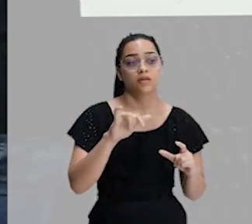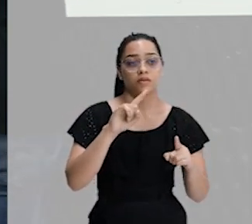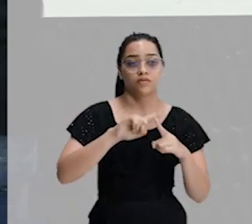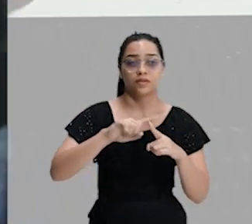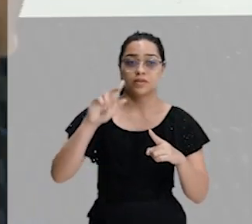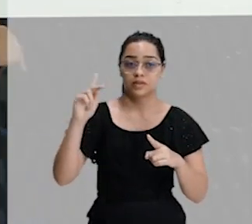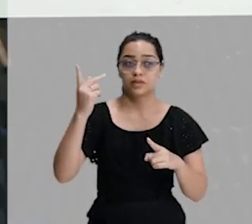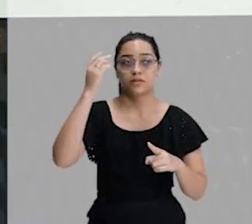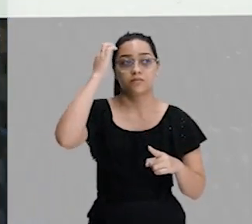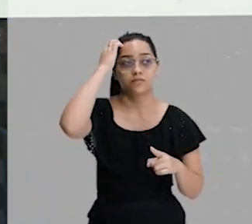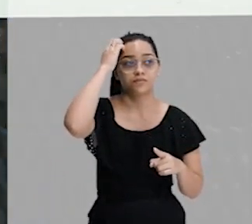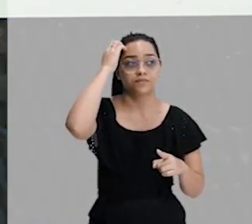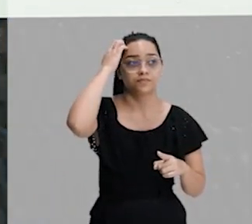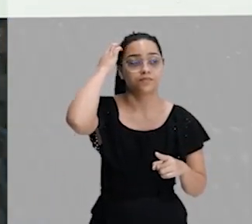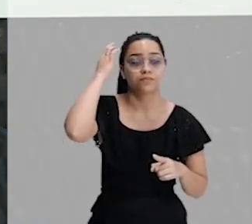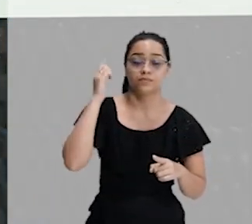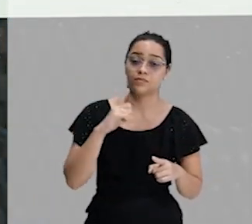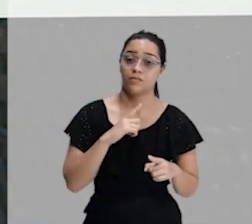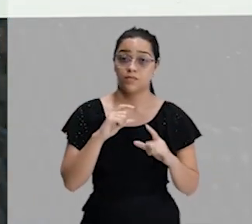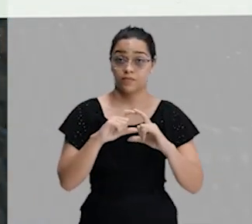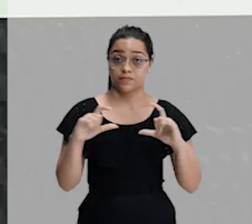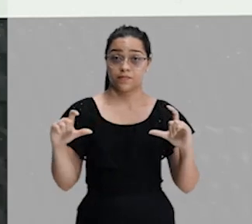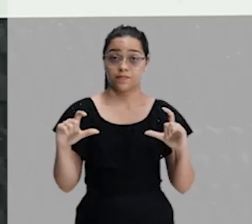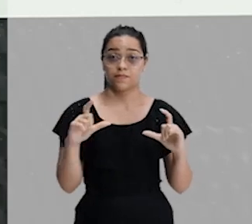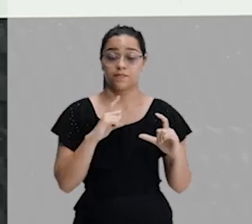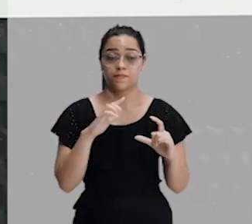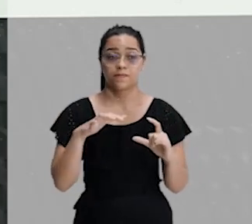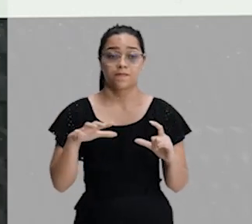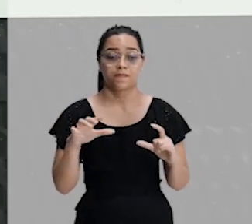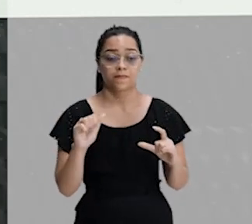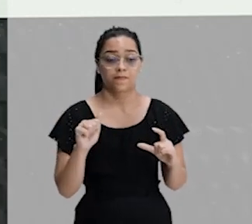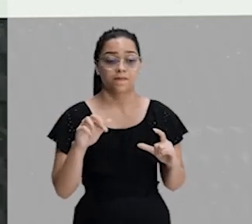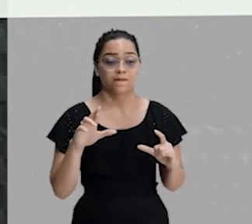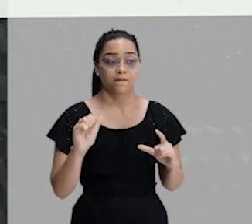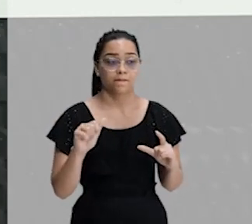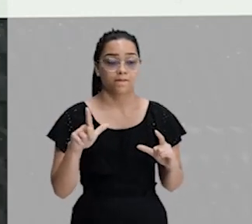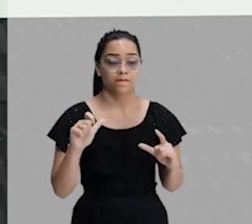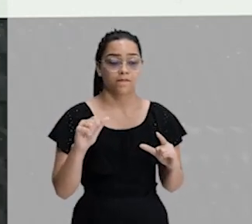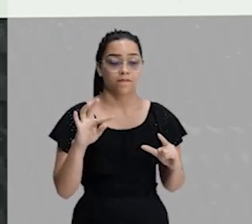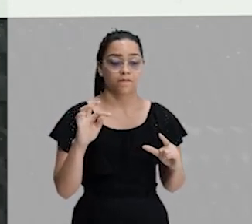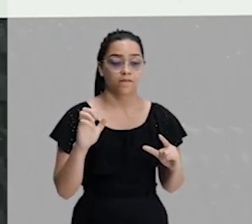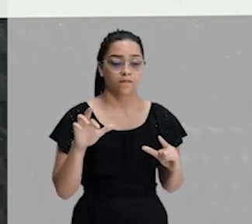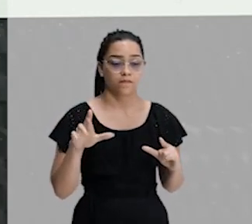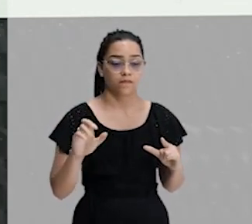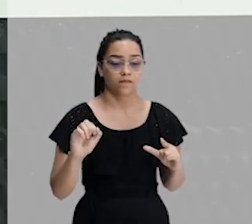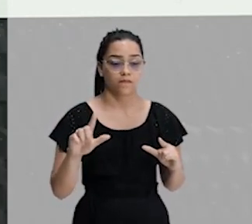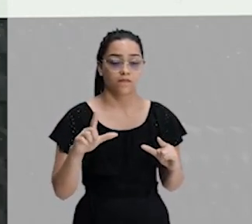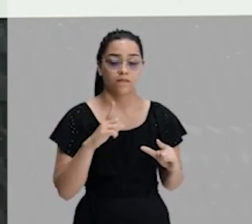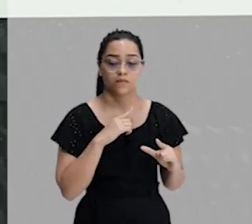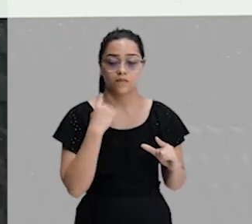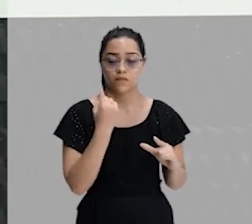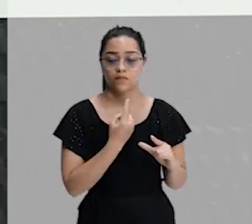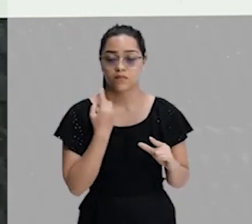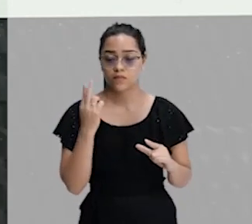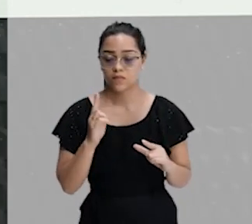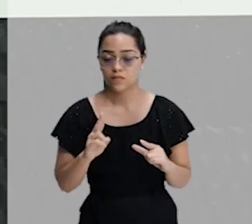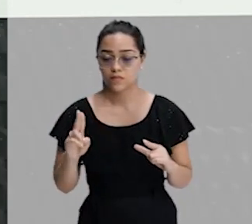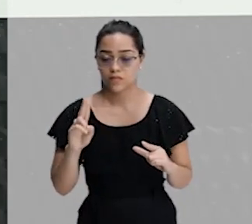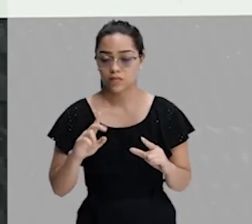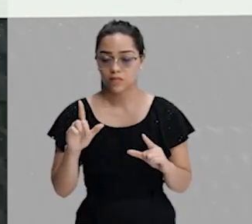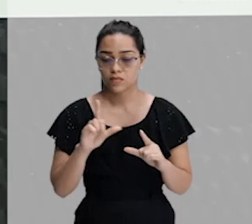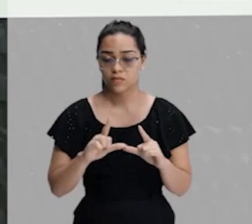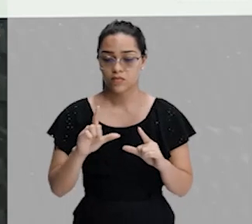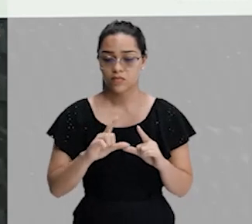vezes H. Não é essa a fórmula aqui? Da área lateral? 2πr vezes H, a fórmula que a gente usou aqui na letra A da